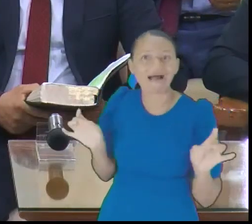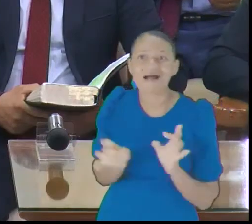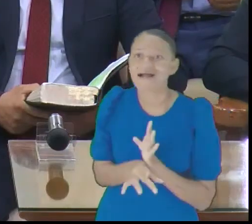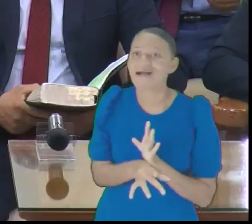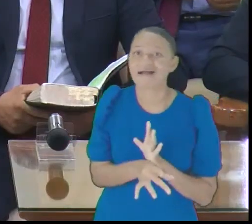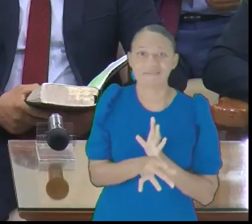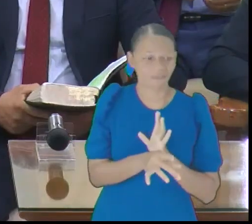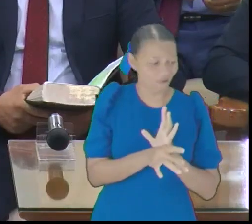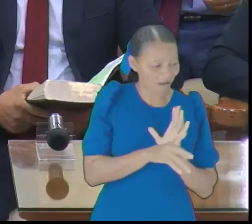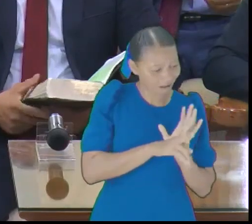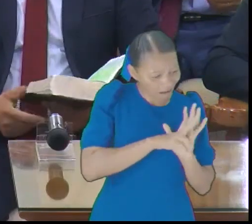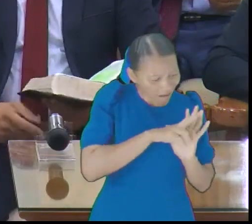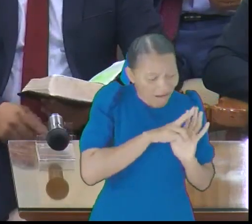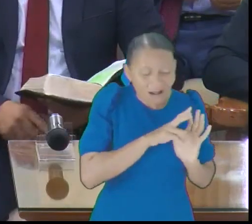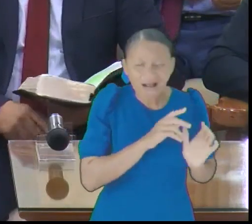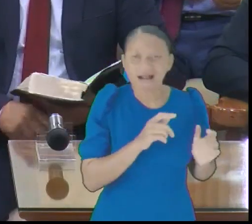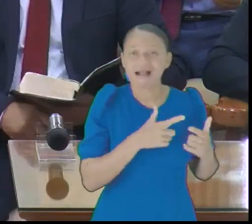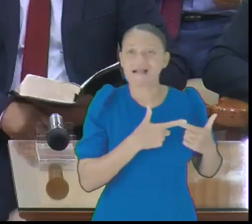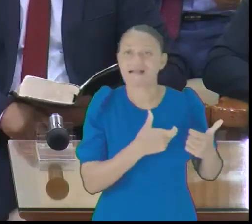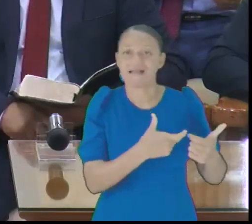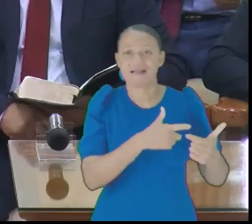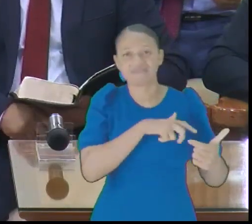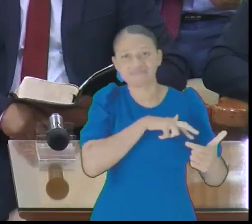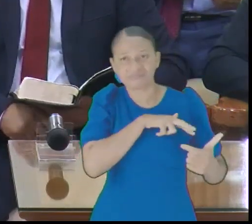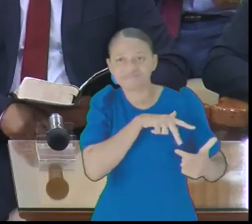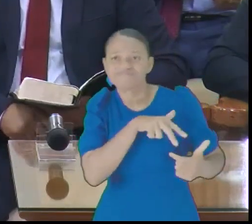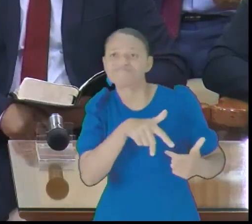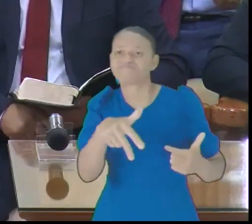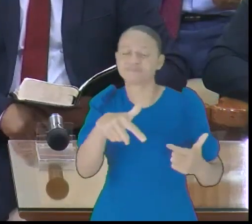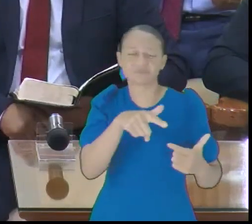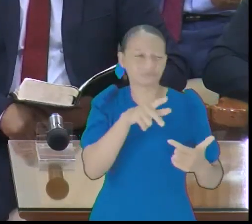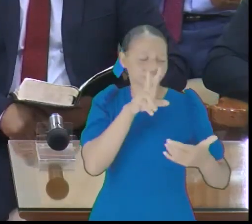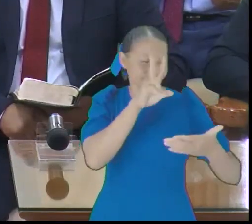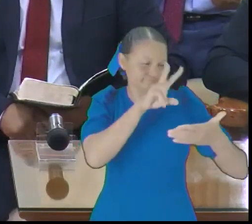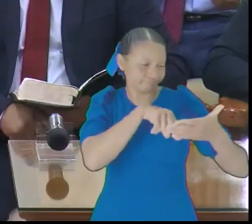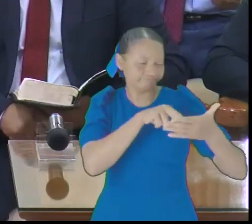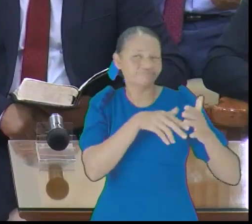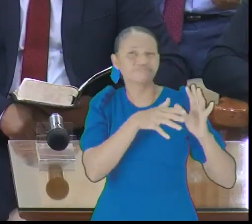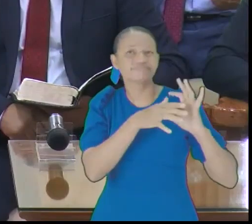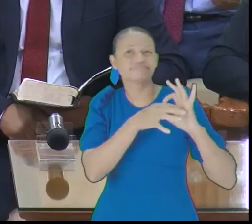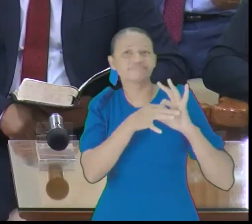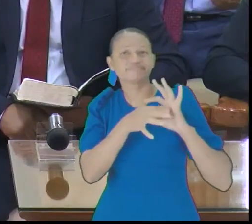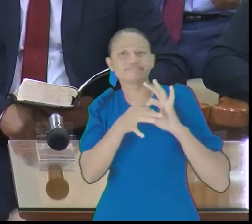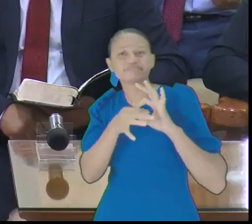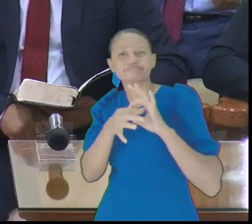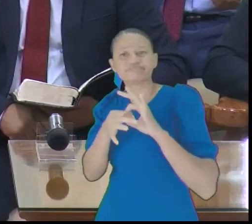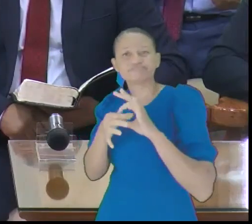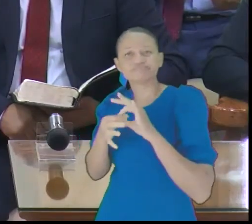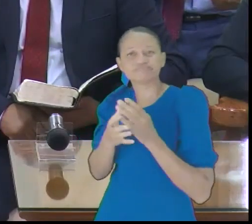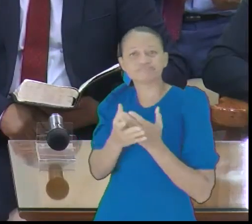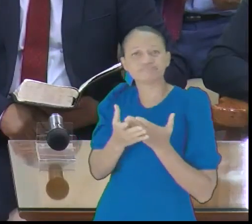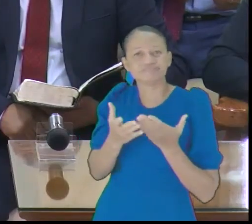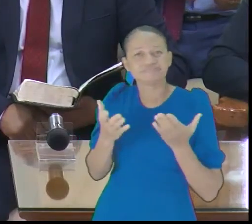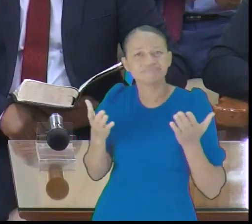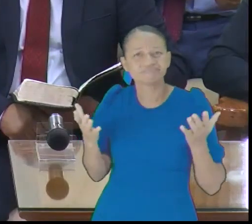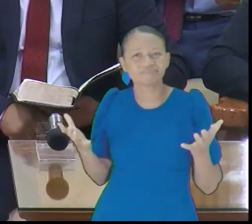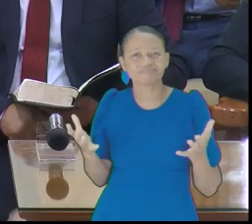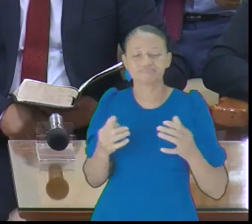uma guerra. Se você ler o contexto, você vai ver que